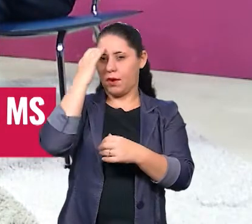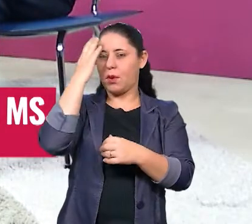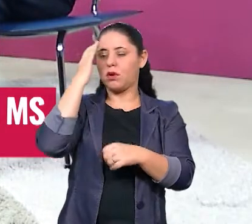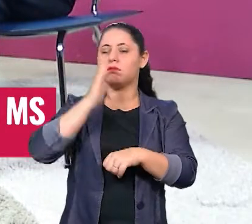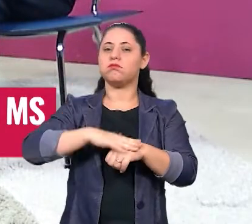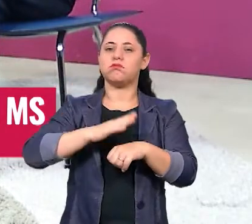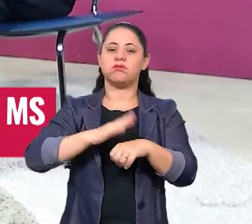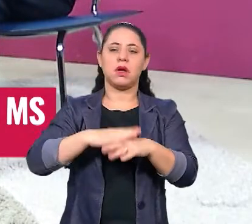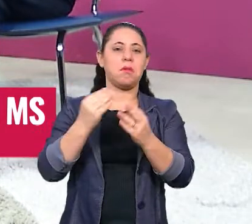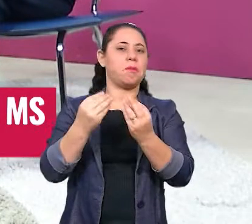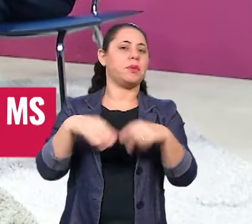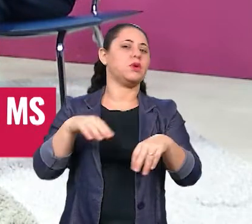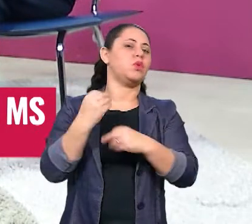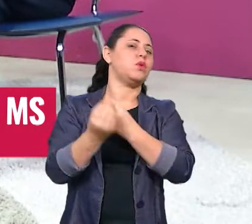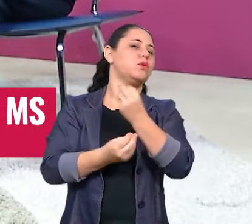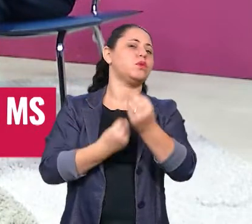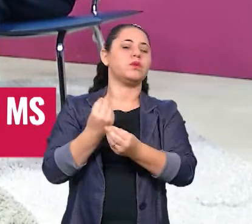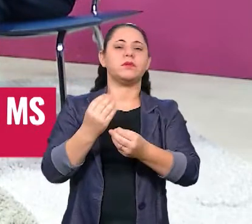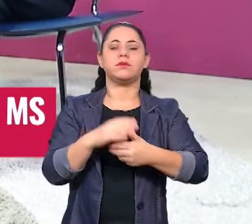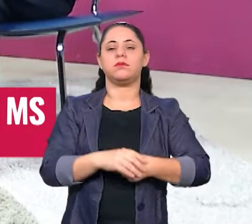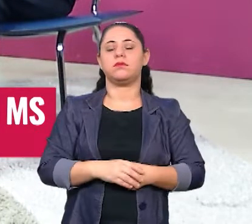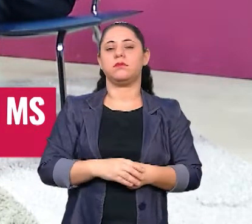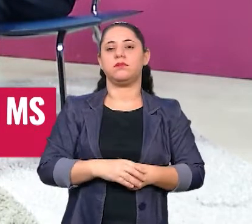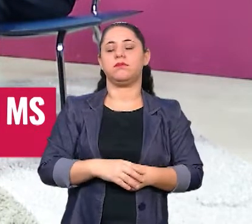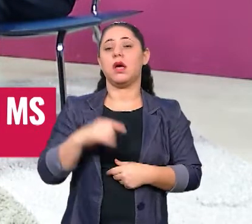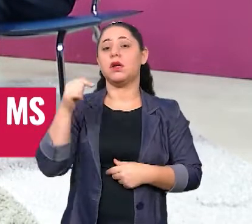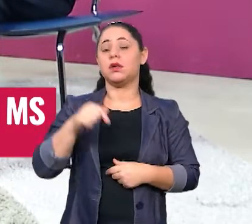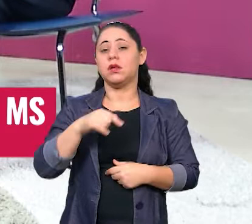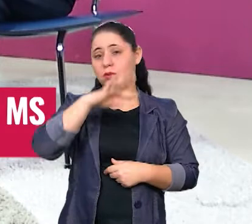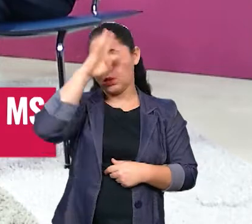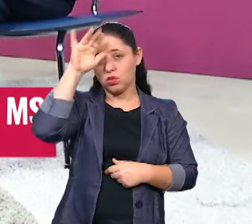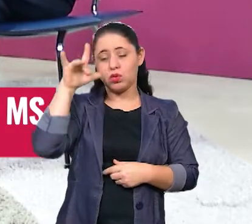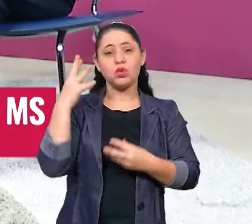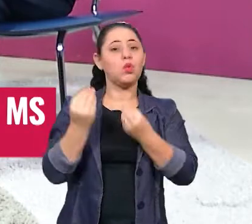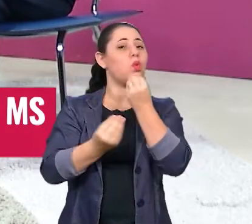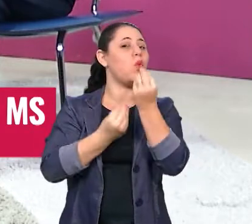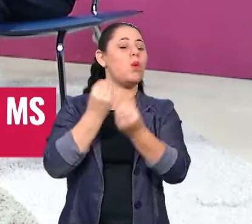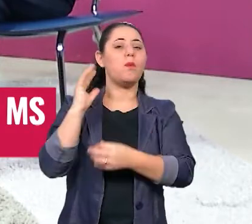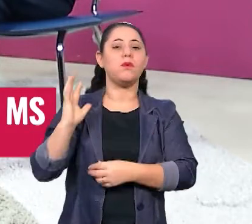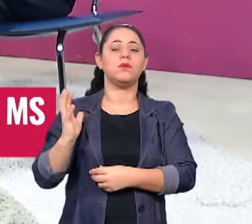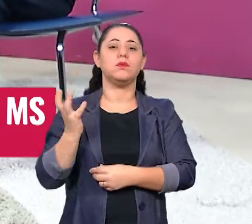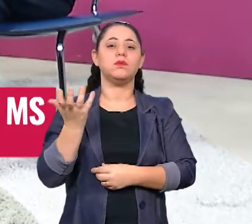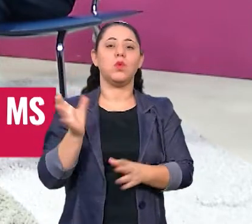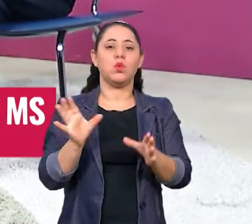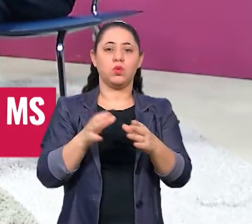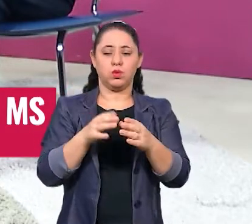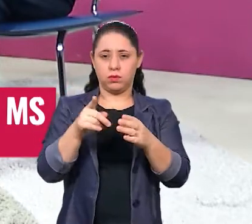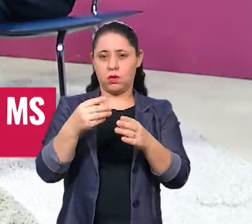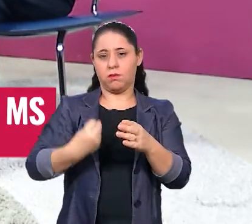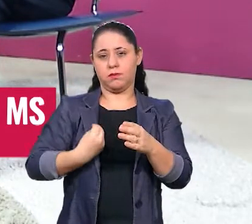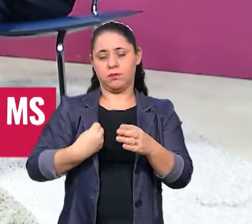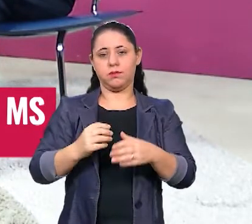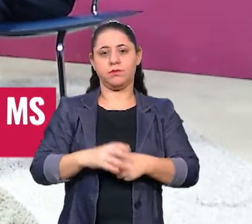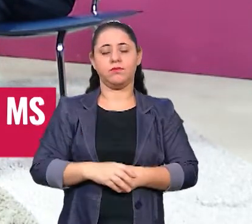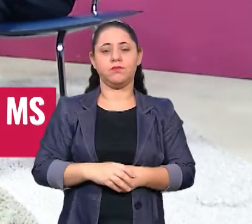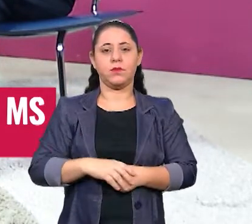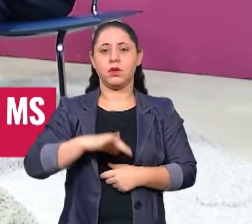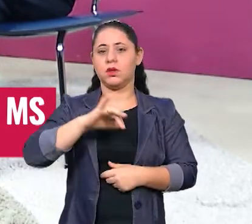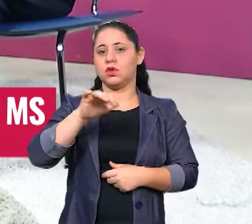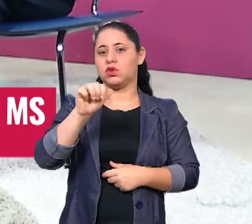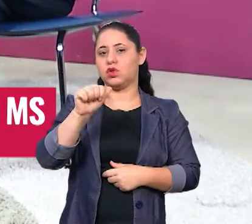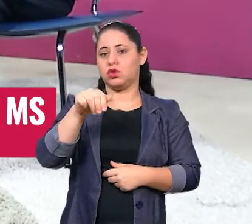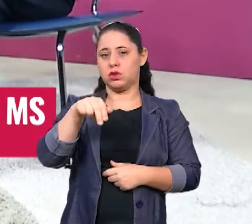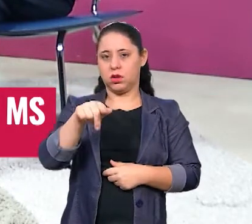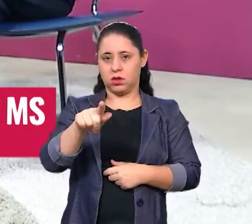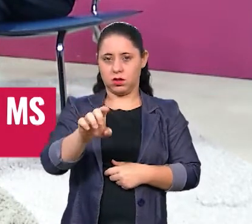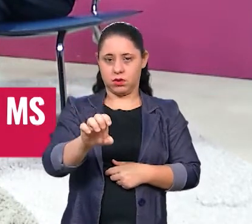mais prejudicados, Como que foi esse processo aqui no estado do Mato Grosso do Sul? Você que é do meio artístico. Já que eu